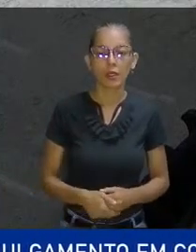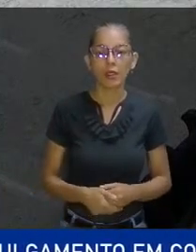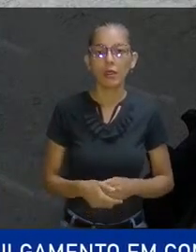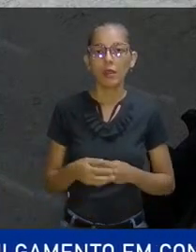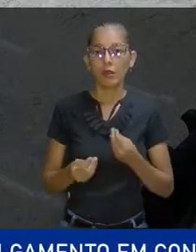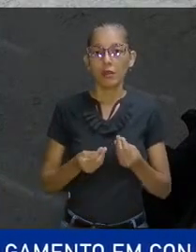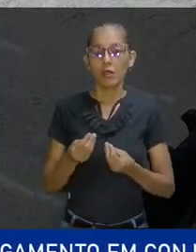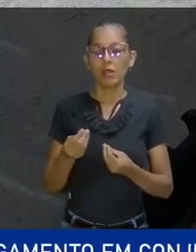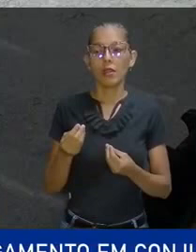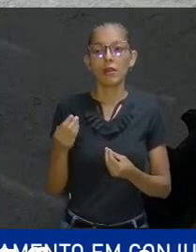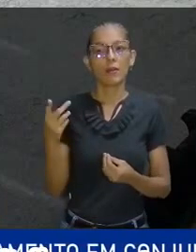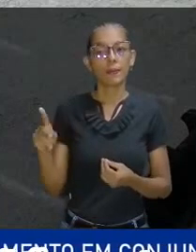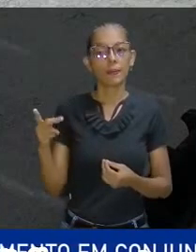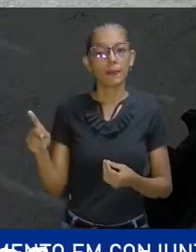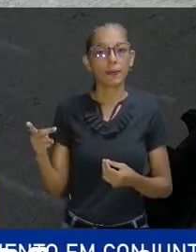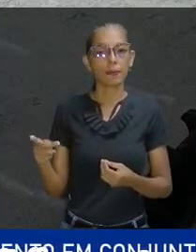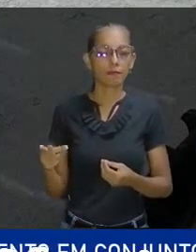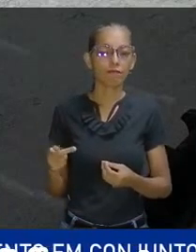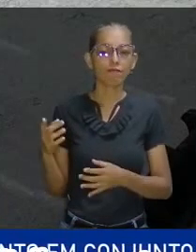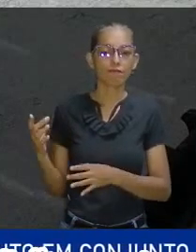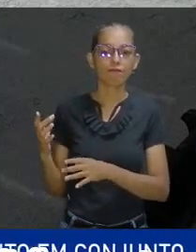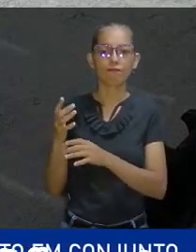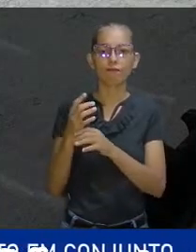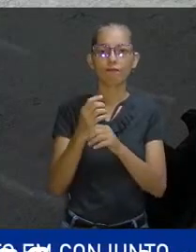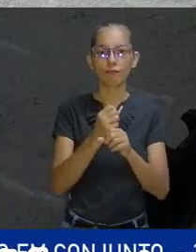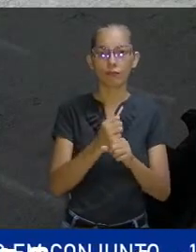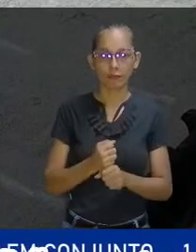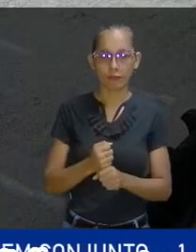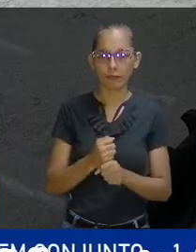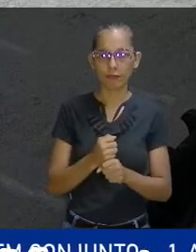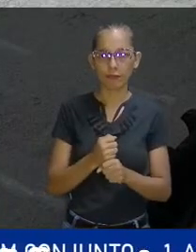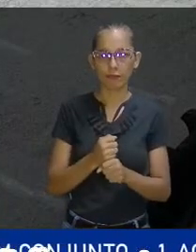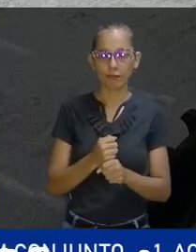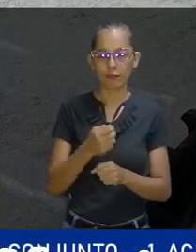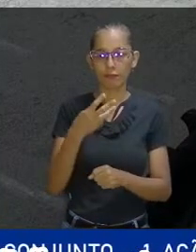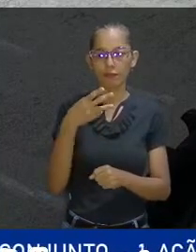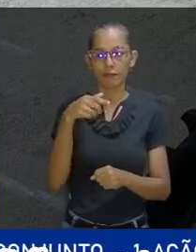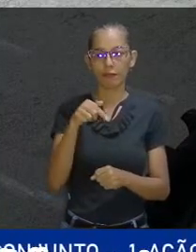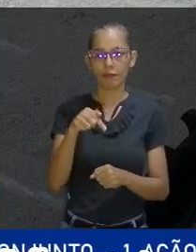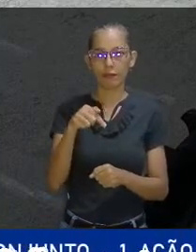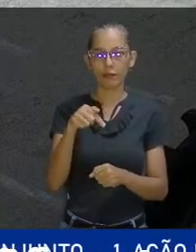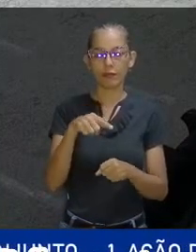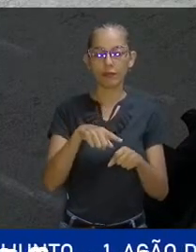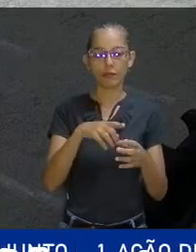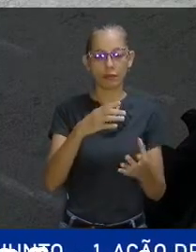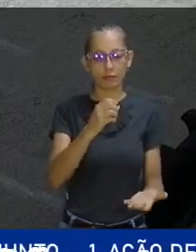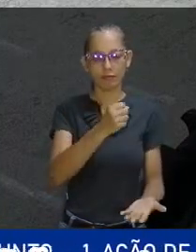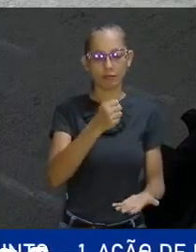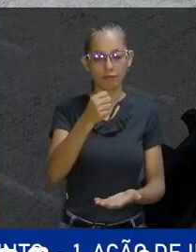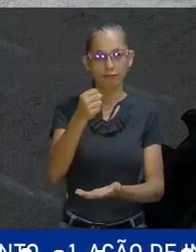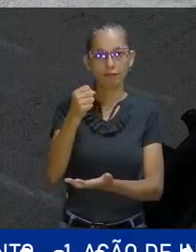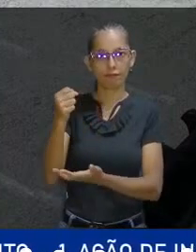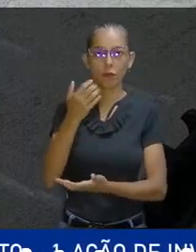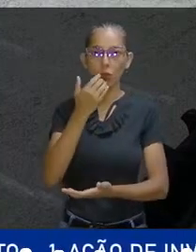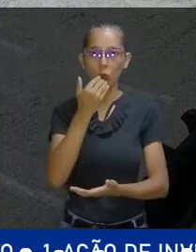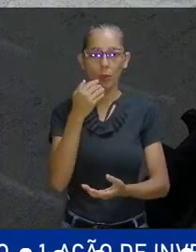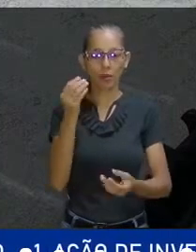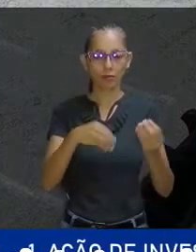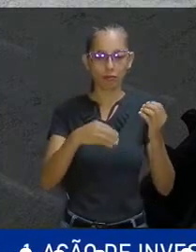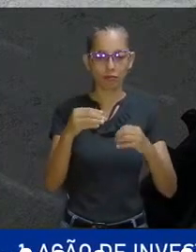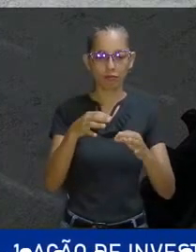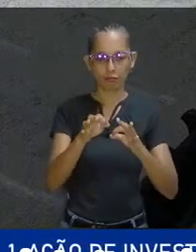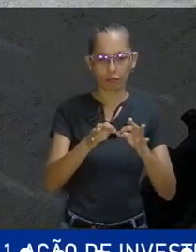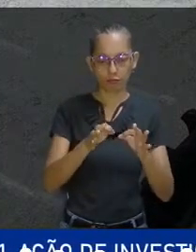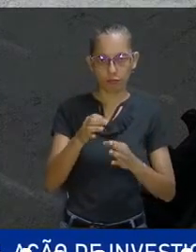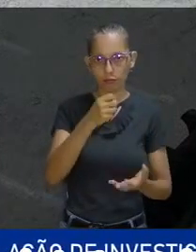essa situação? O quantitativo elevado de cestas básicas e santinhos, a contradição quanto ao